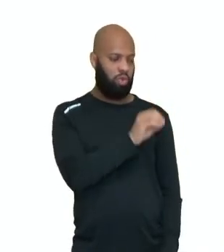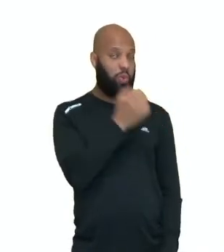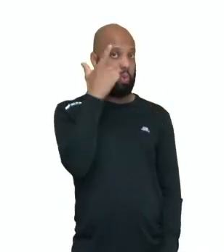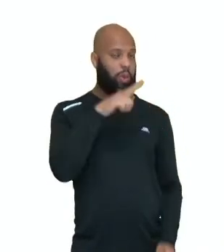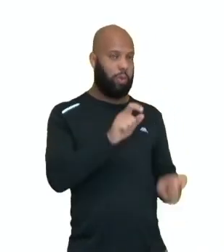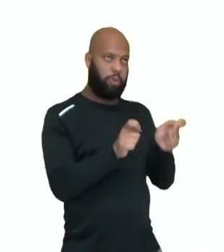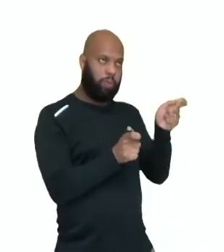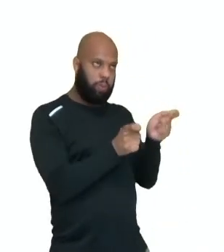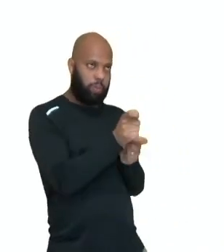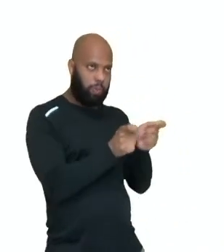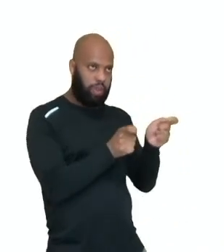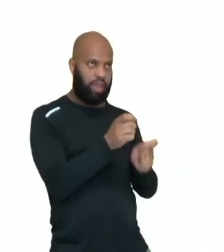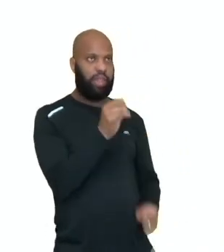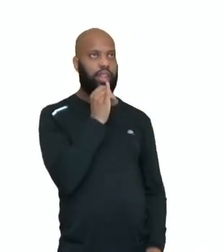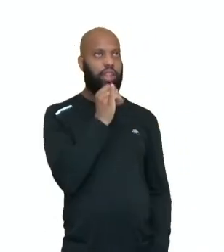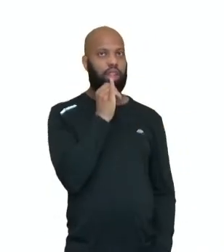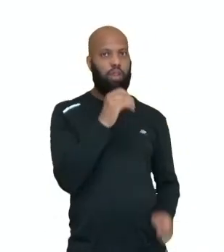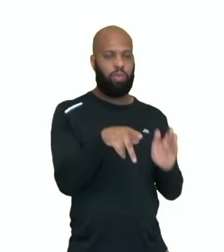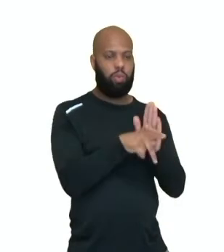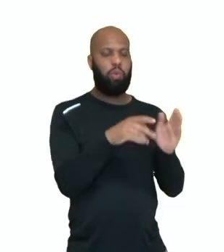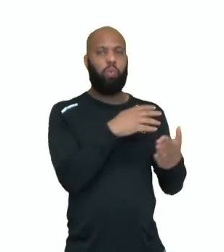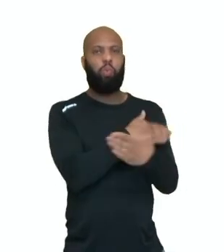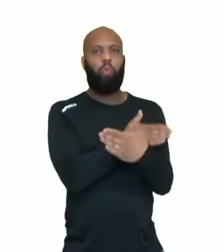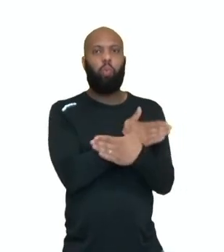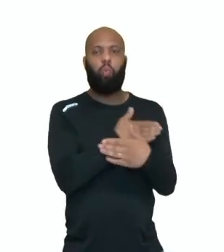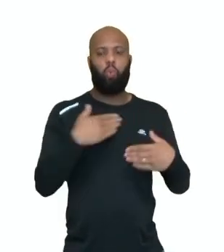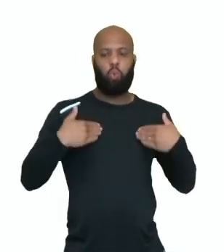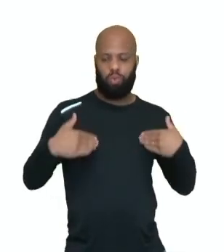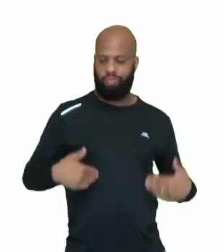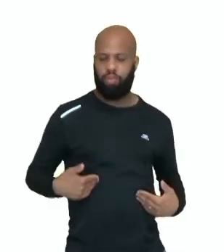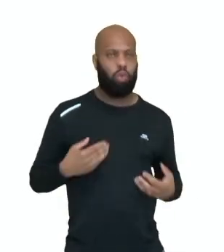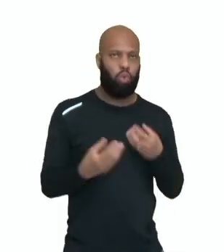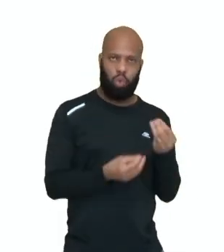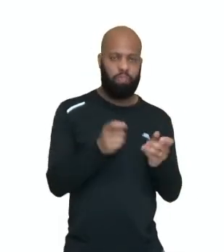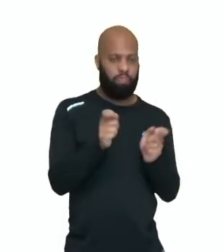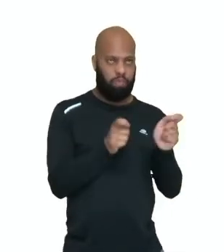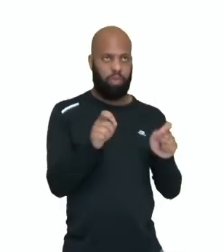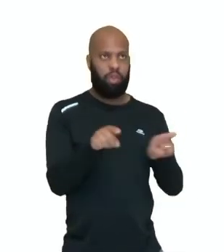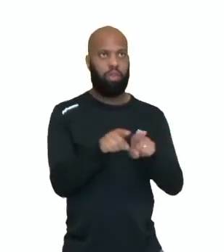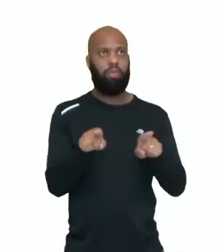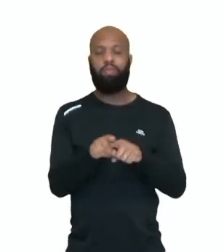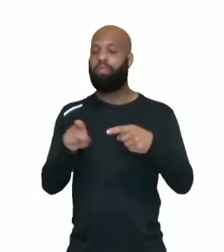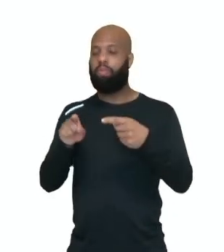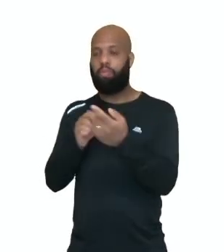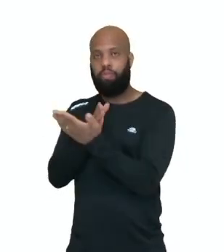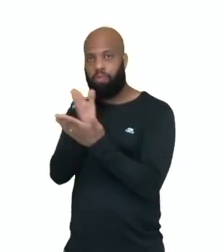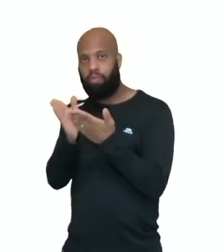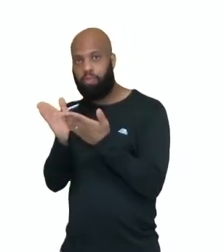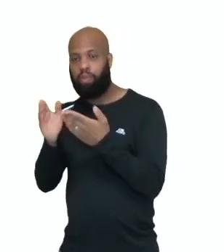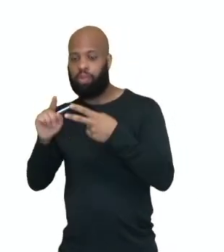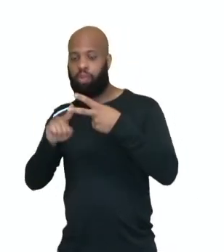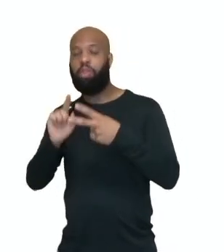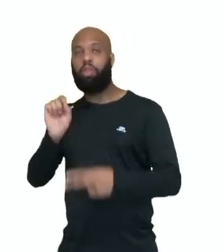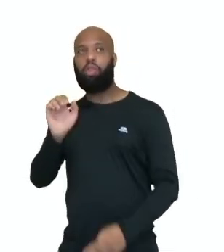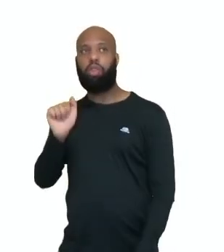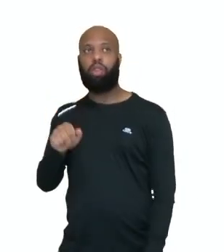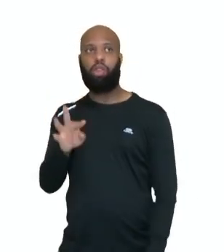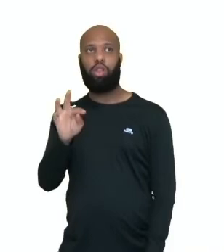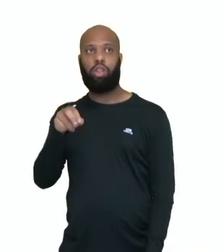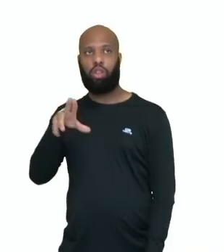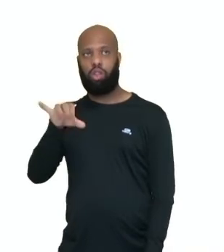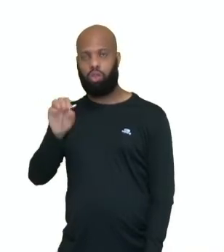controla, por exemplo, o controle dos músculos, e o sistema nervoso autônomo, que seriam aqueles impulsos